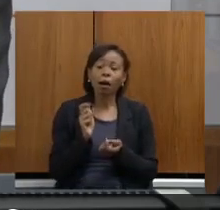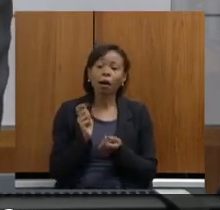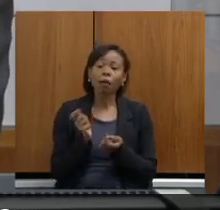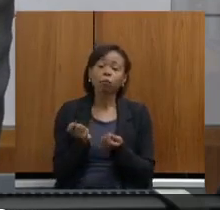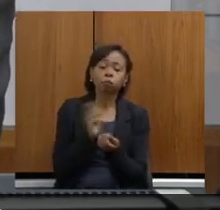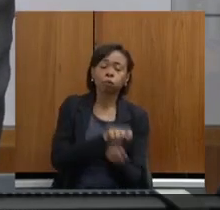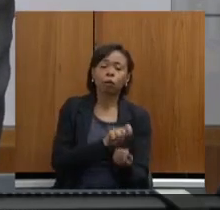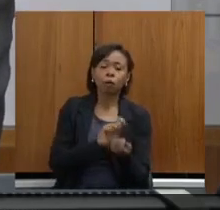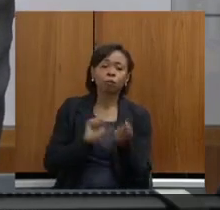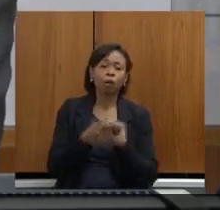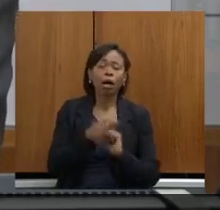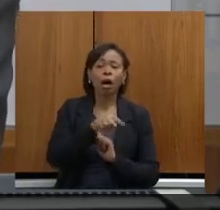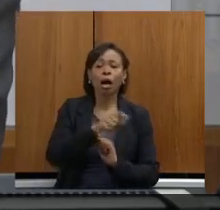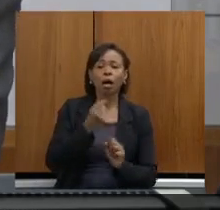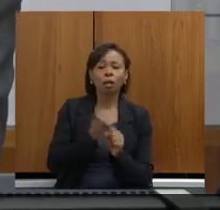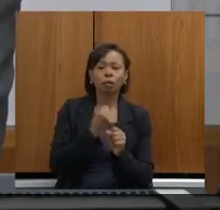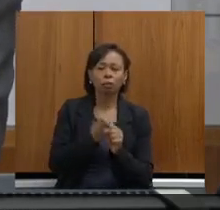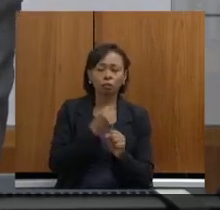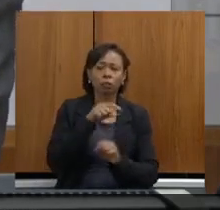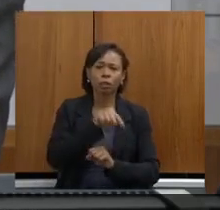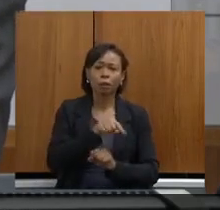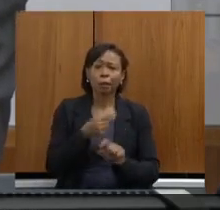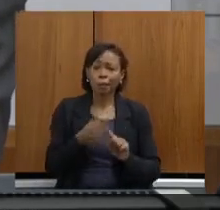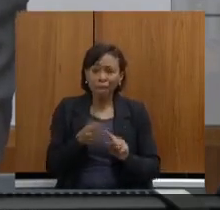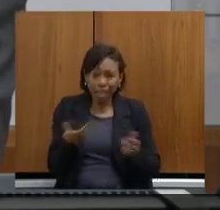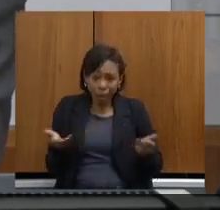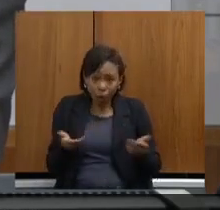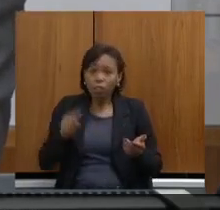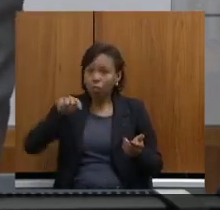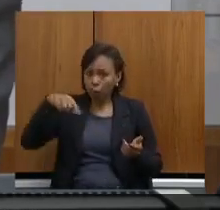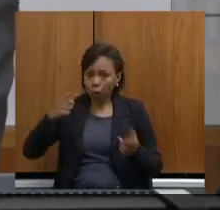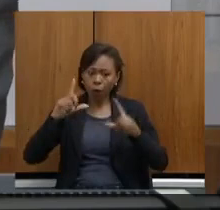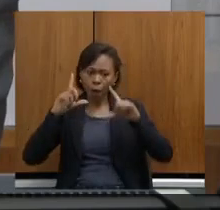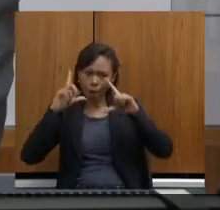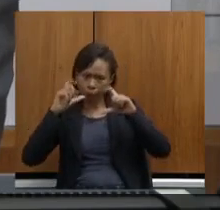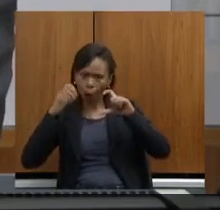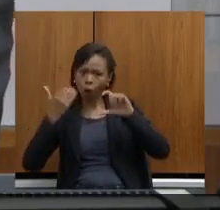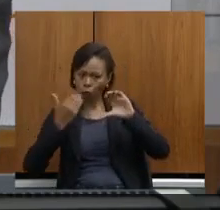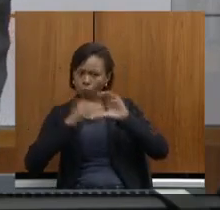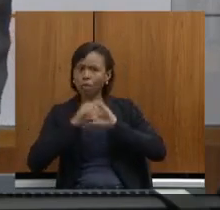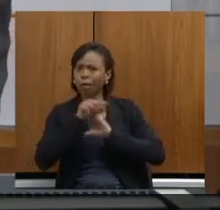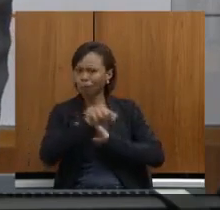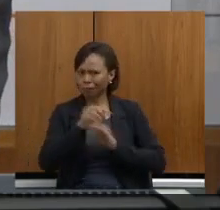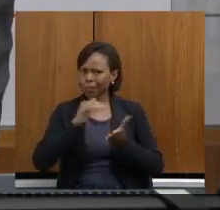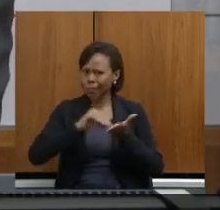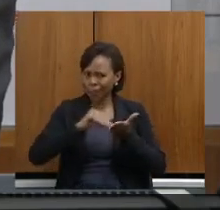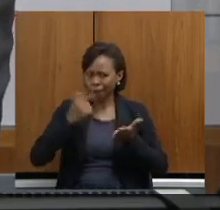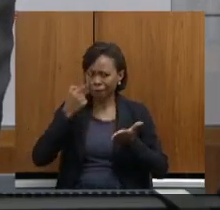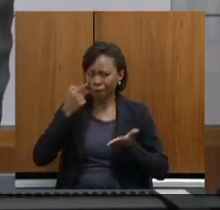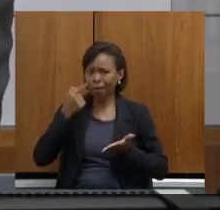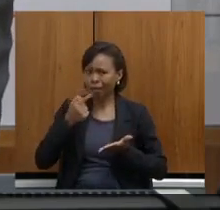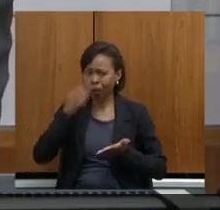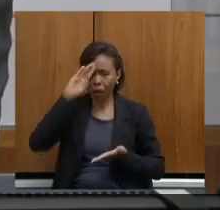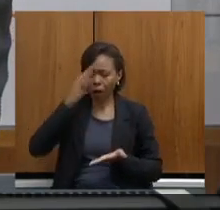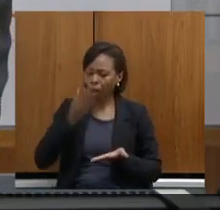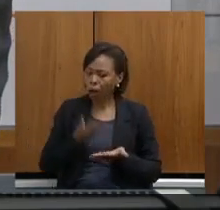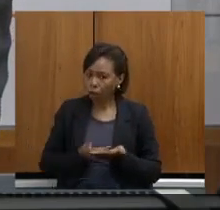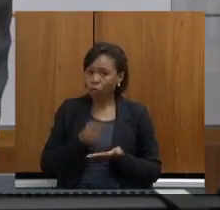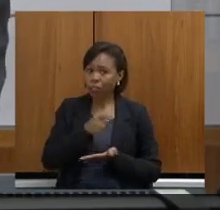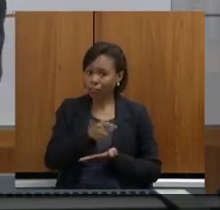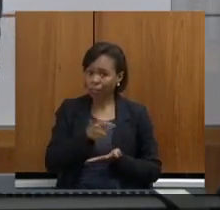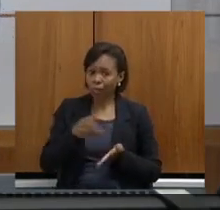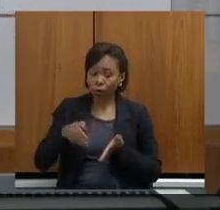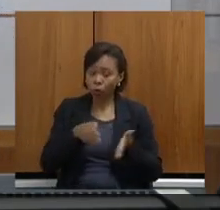que tá lá se Senhora eu vou mandar fotografias para sua nessa falando não acredito que isso aí é a via de acesso do projeto